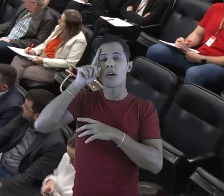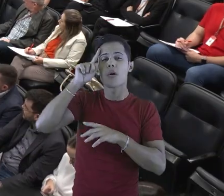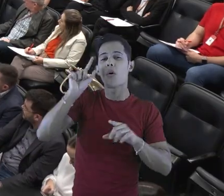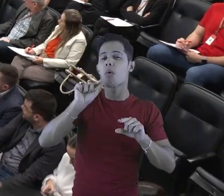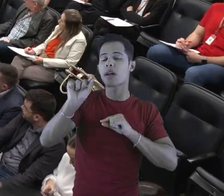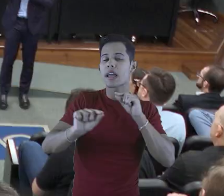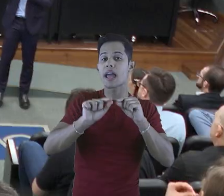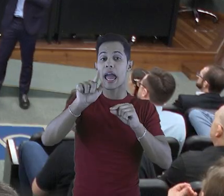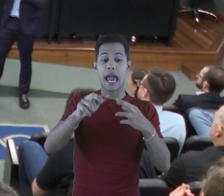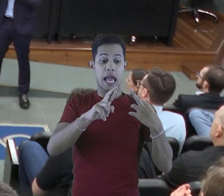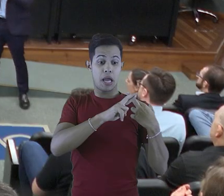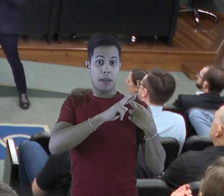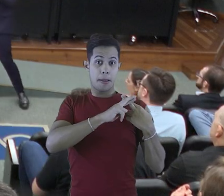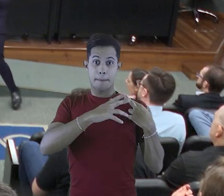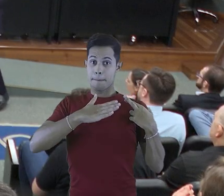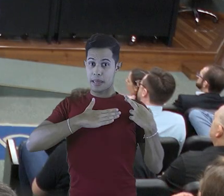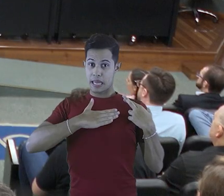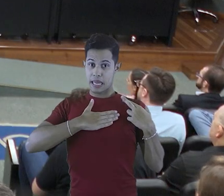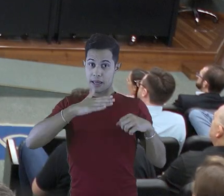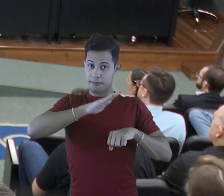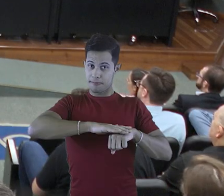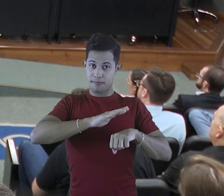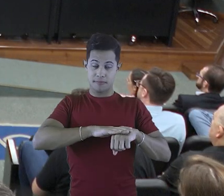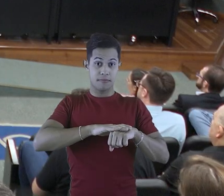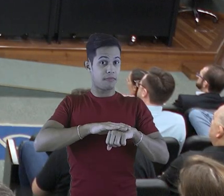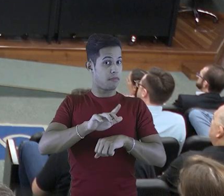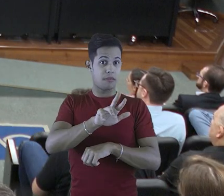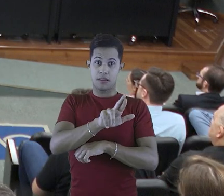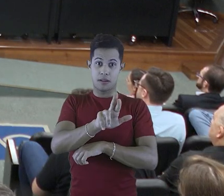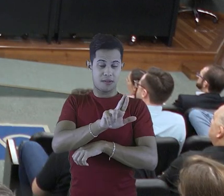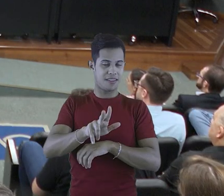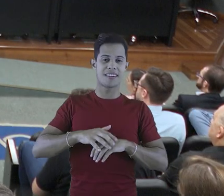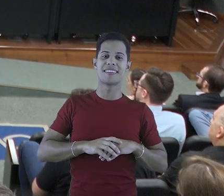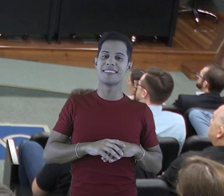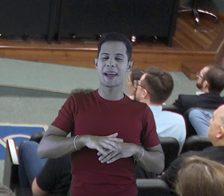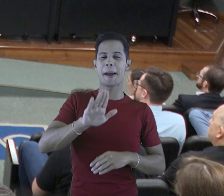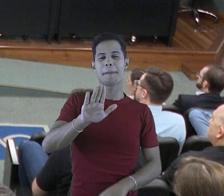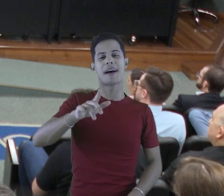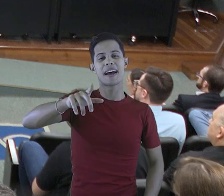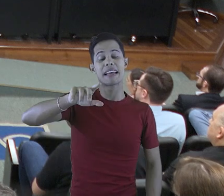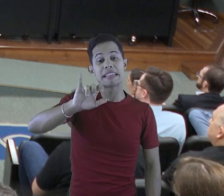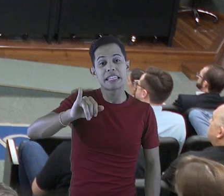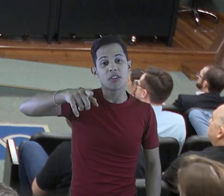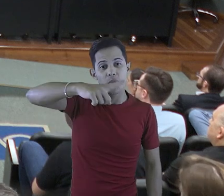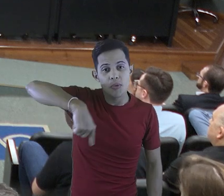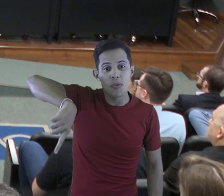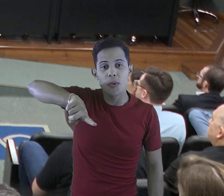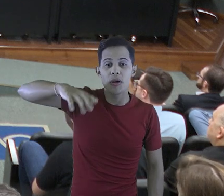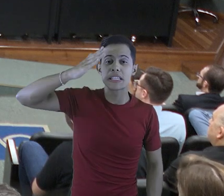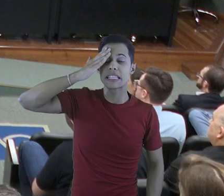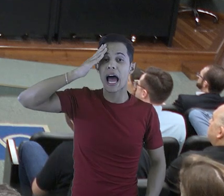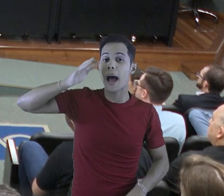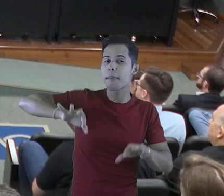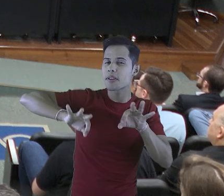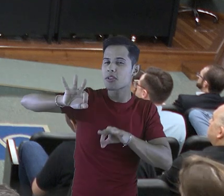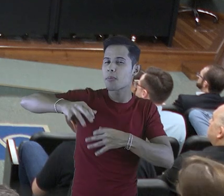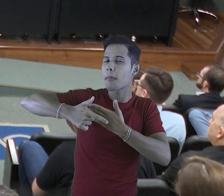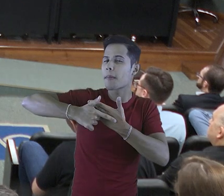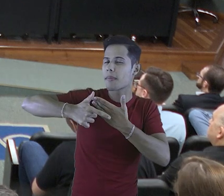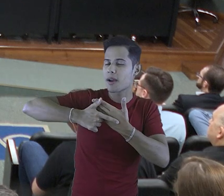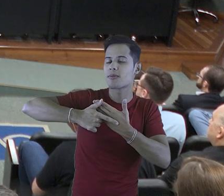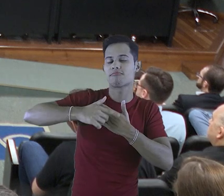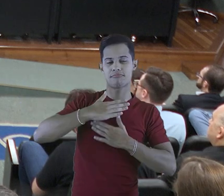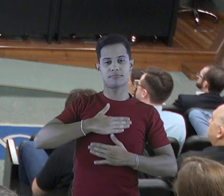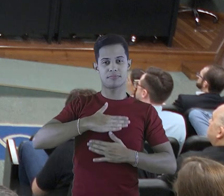ser responsável, em não ser responsabilizado. A gente pode até ser responsável, mas, se a gente sabe o que está fazendo, está tranquilo. Agora, você